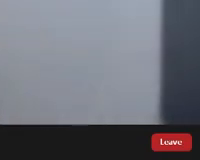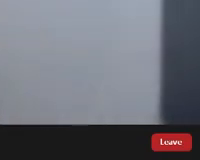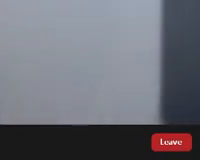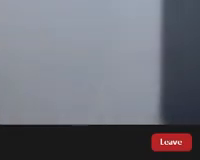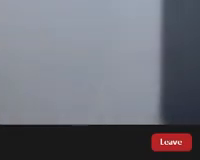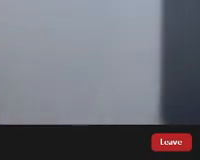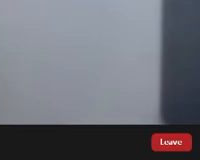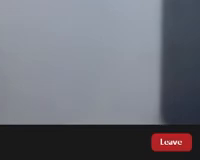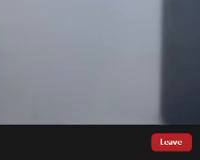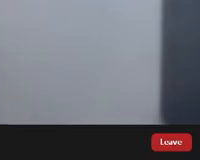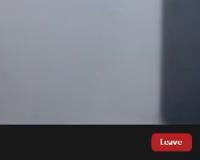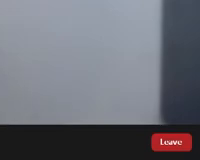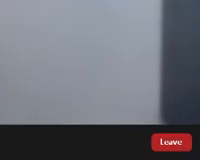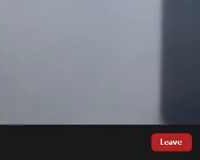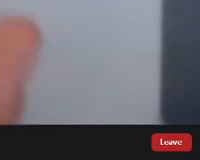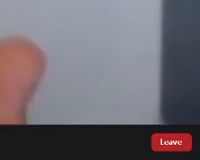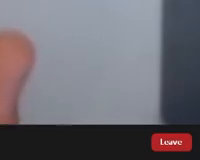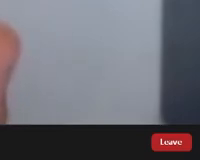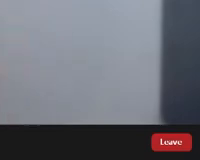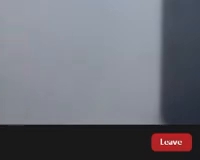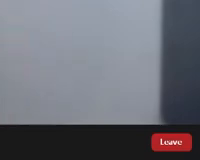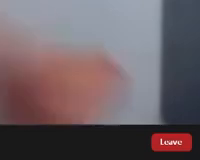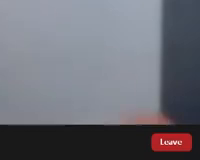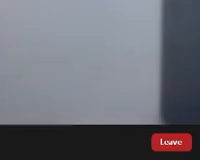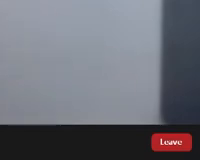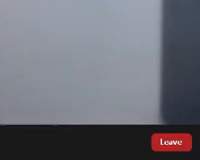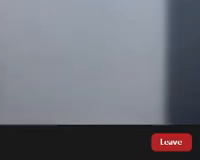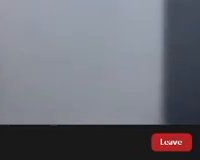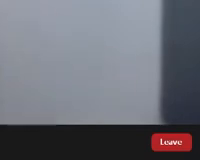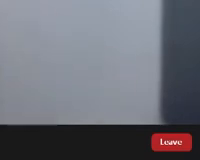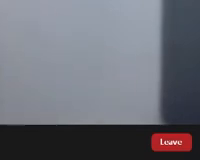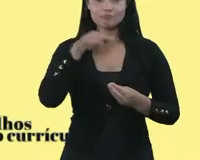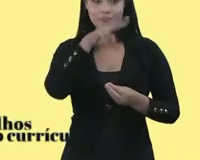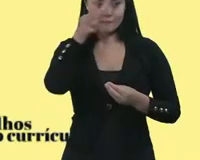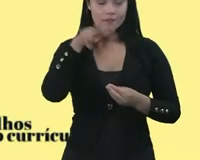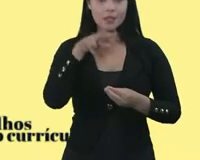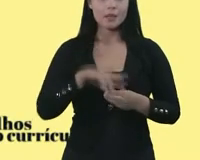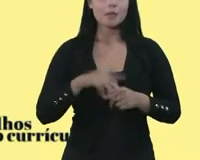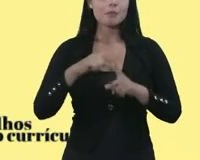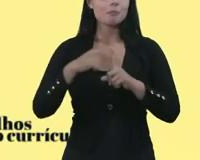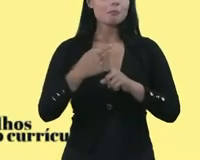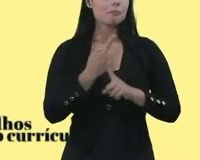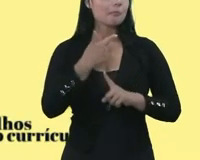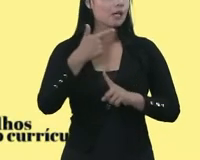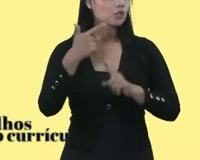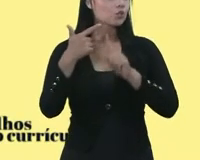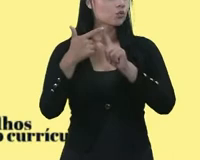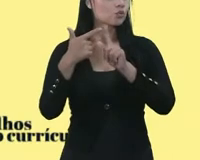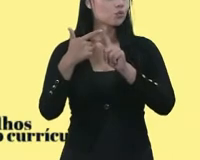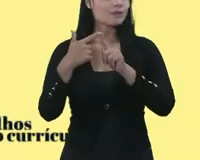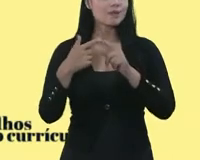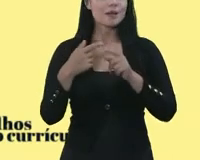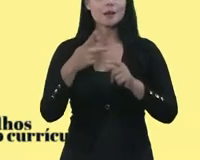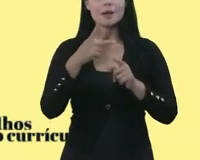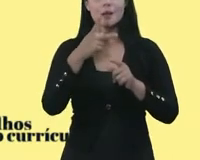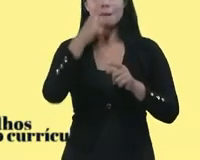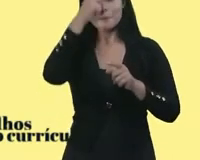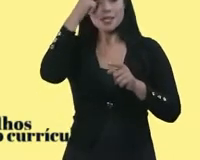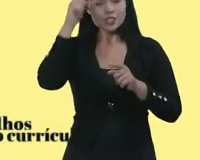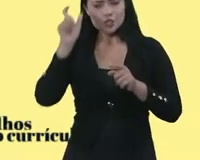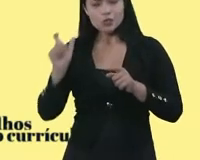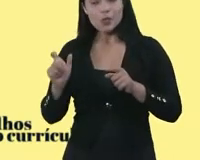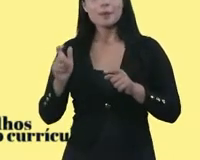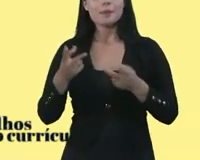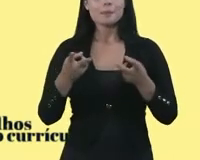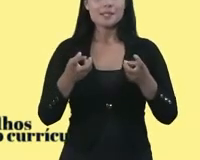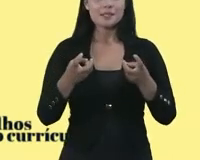mundo pacífico, de um mundo próspero, de um mundo sustentável. O estudo identificou quais seriam as boas práticas associadas